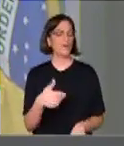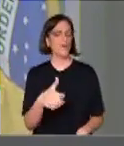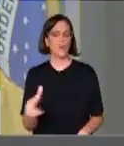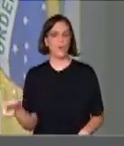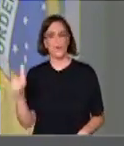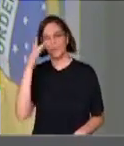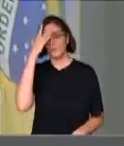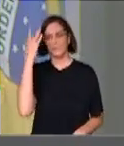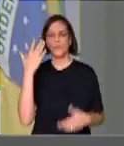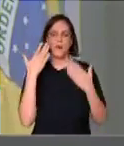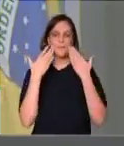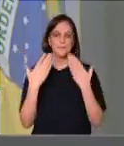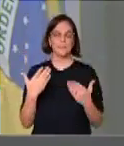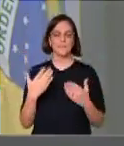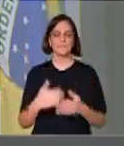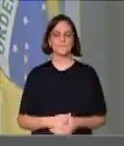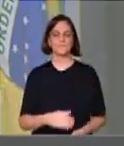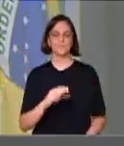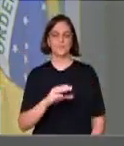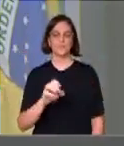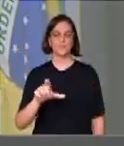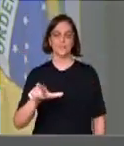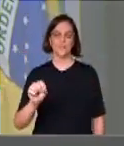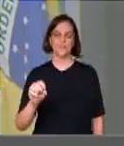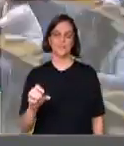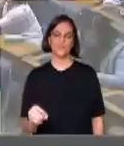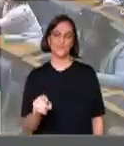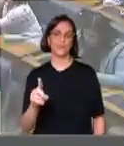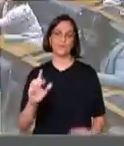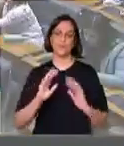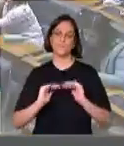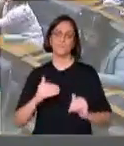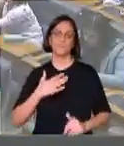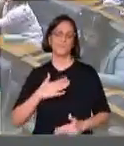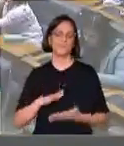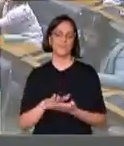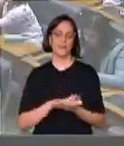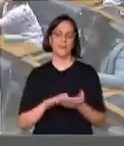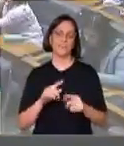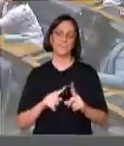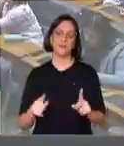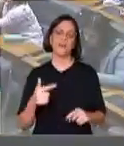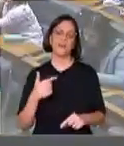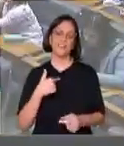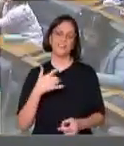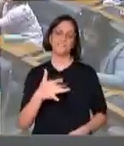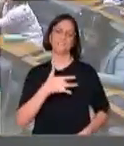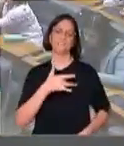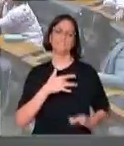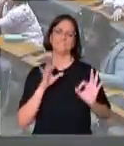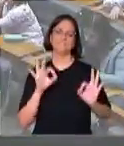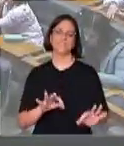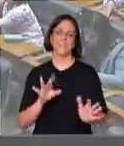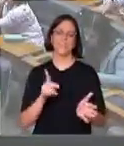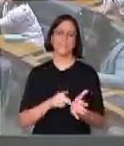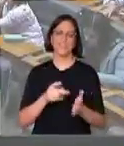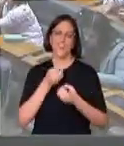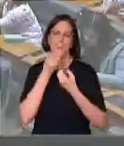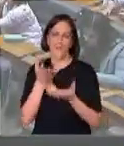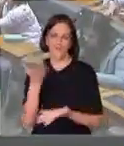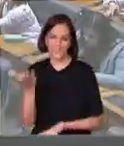demais apresentadores. Celso Russomano, você não me pediu nada, mas eu estou aqui de coração falando